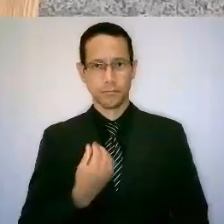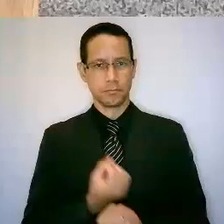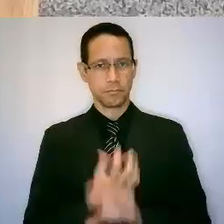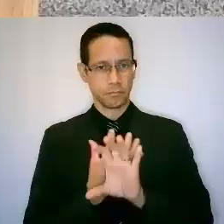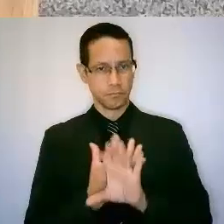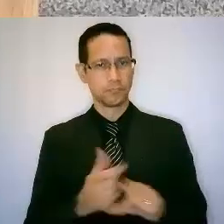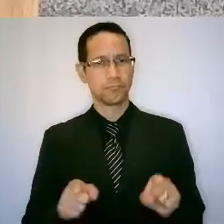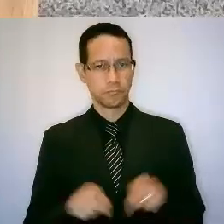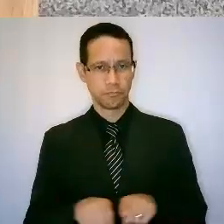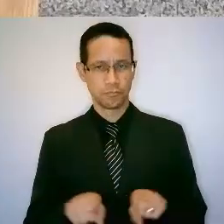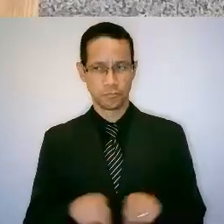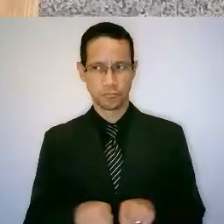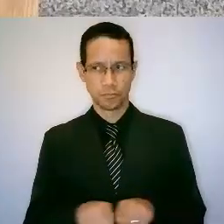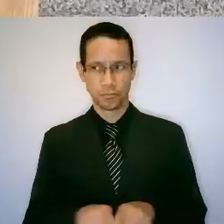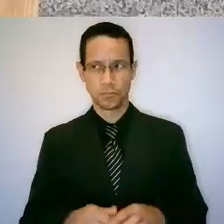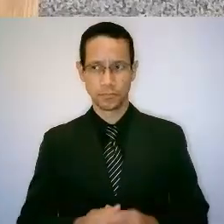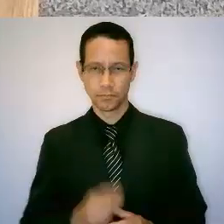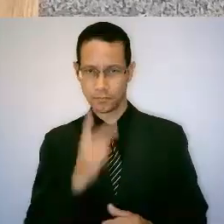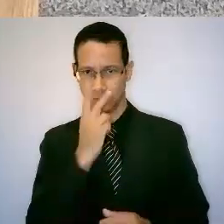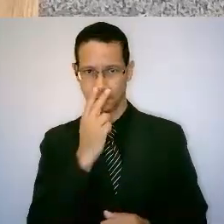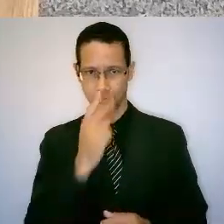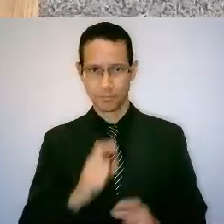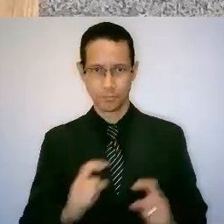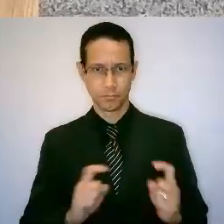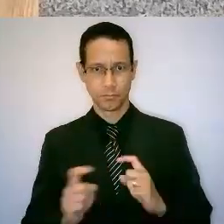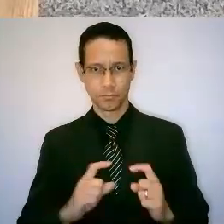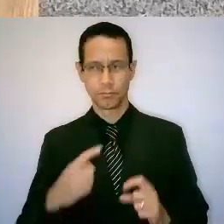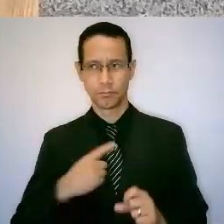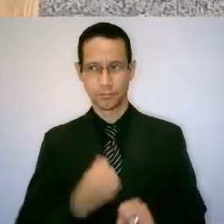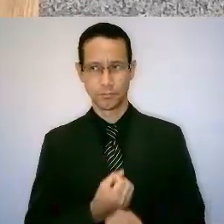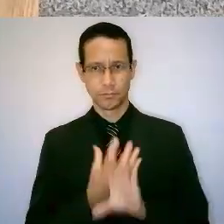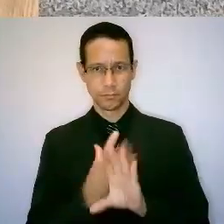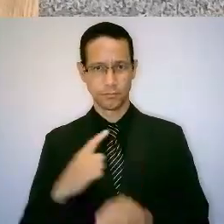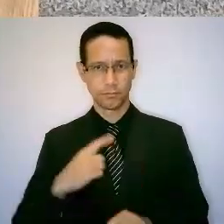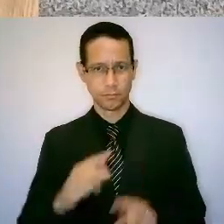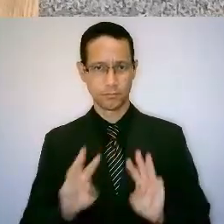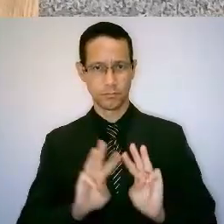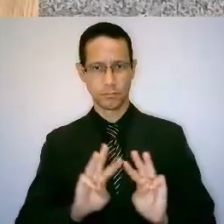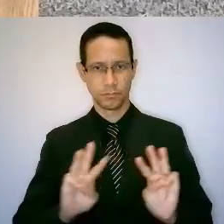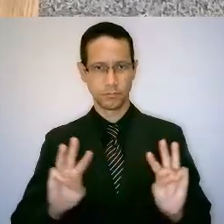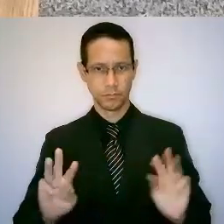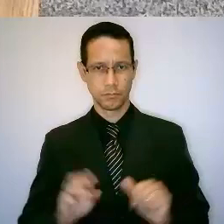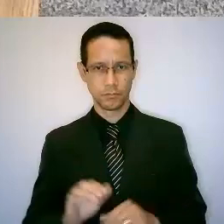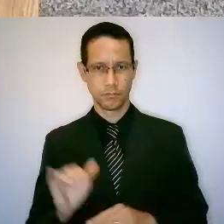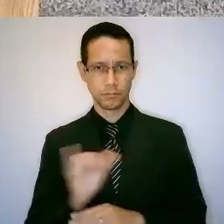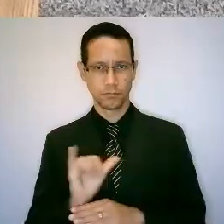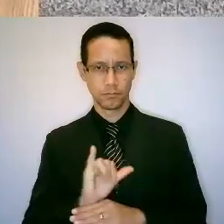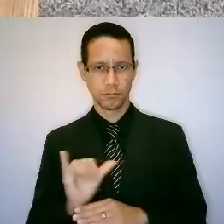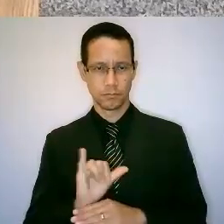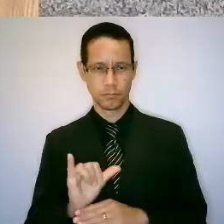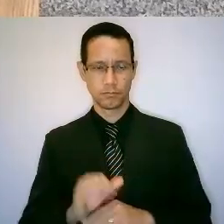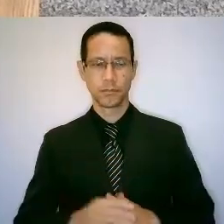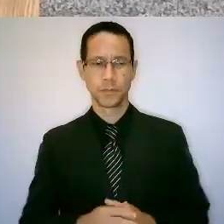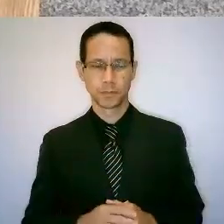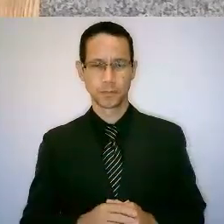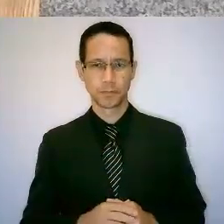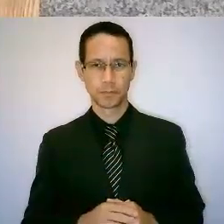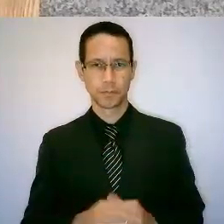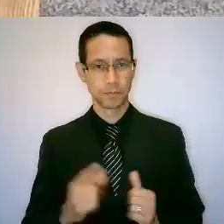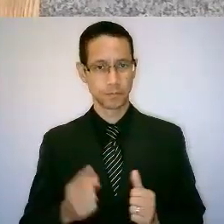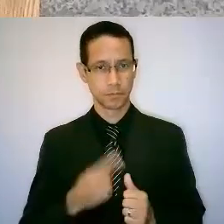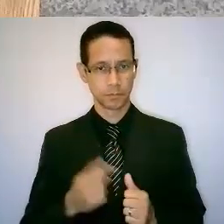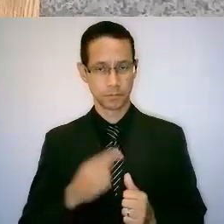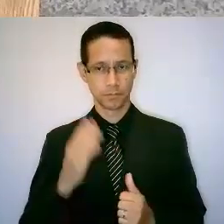virtual porque me parece que a sessão aqui é transmitida por meio da plataforma YouTube primeiramente excelências eu gostaria de